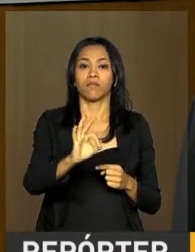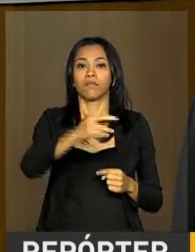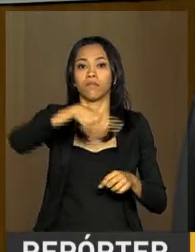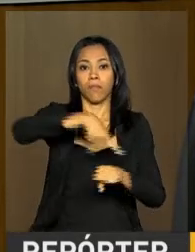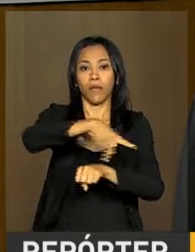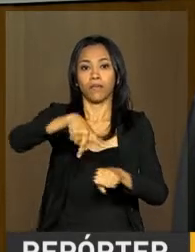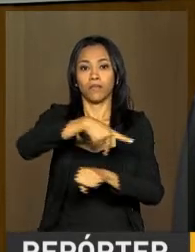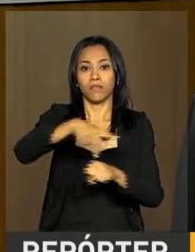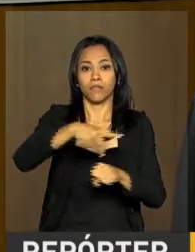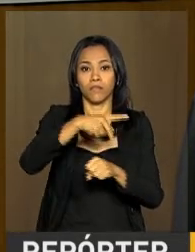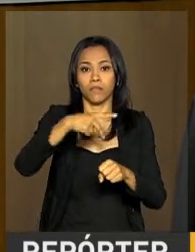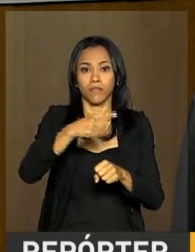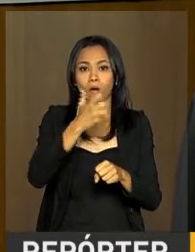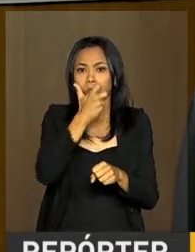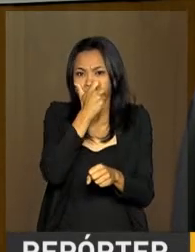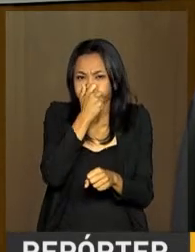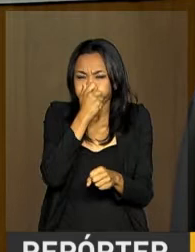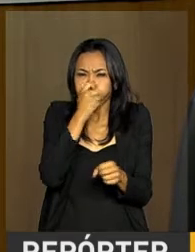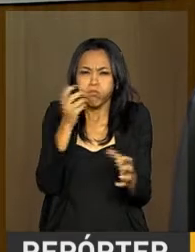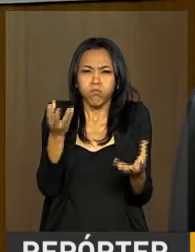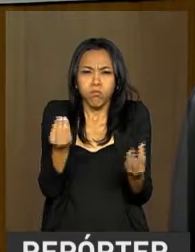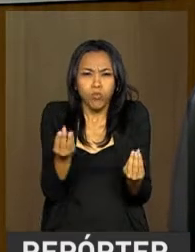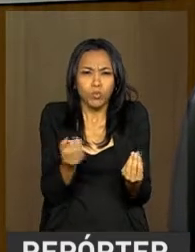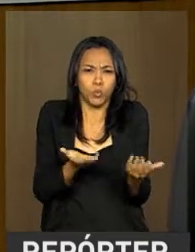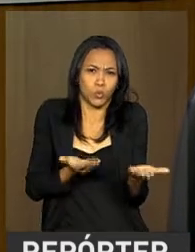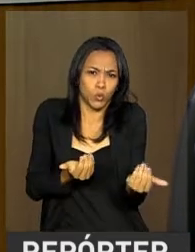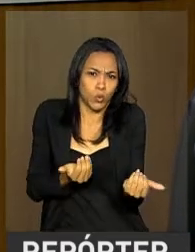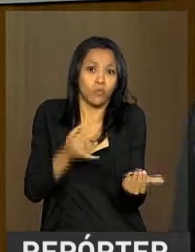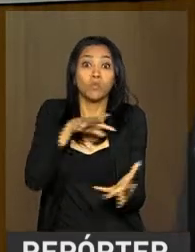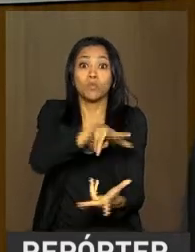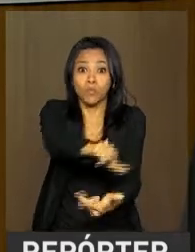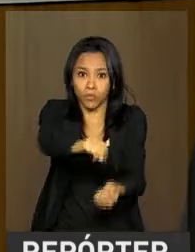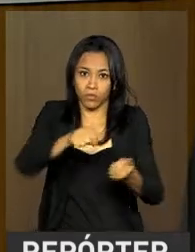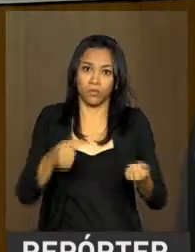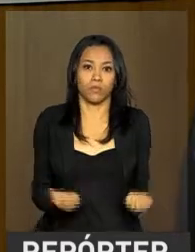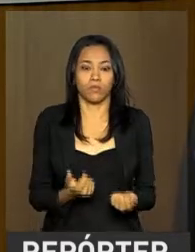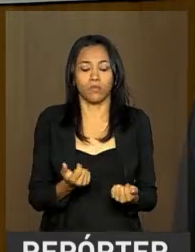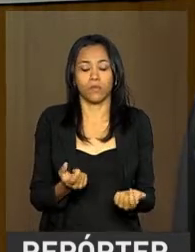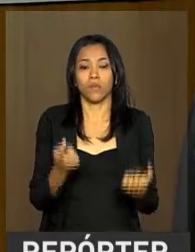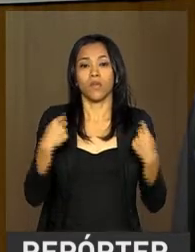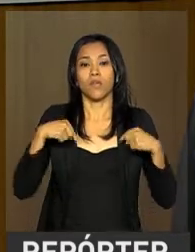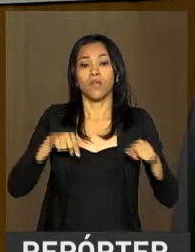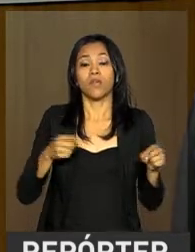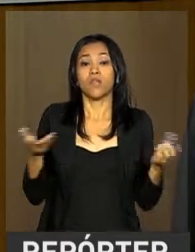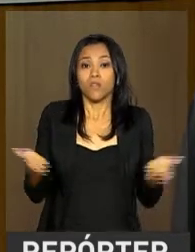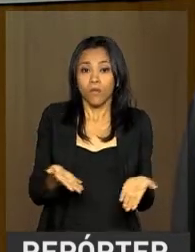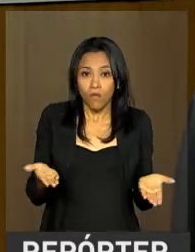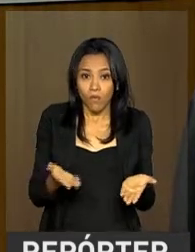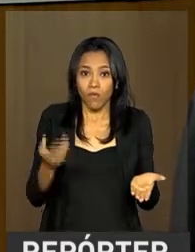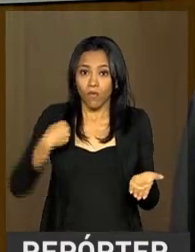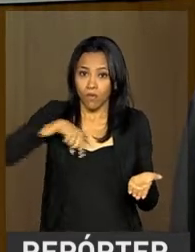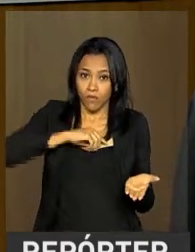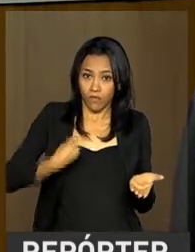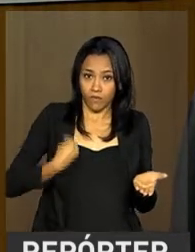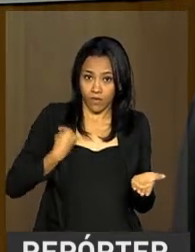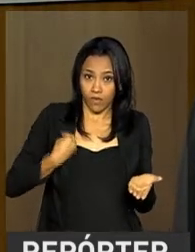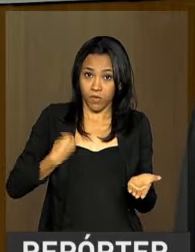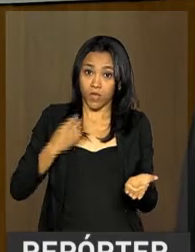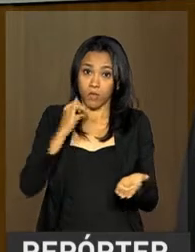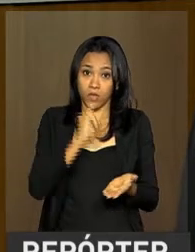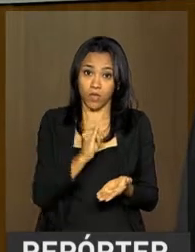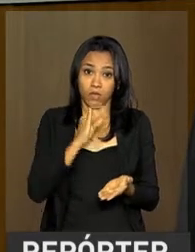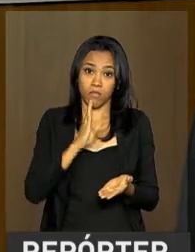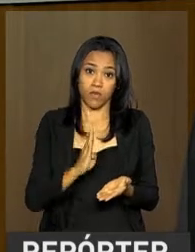mundo no que tange à juventude e e nós vivemos no momento o que o ibge classifica